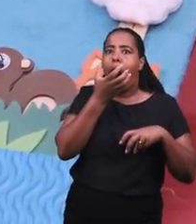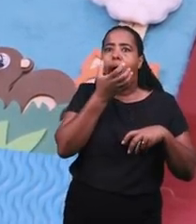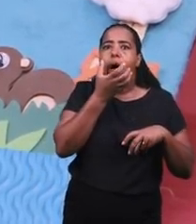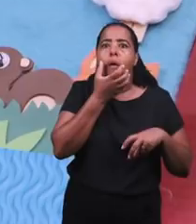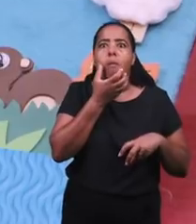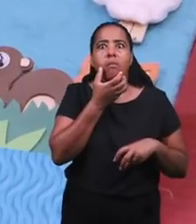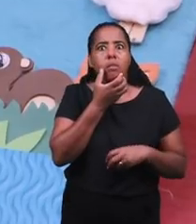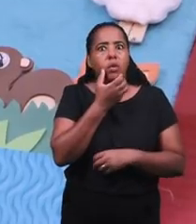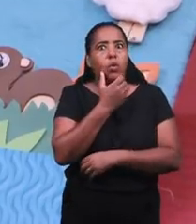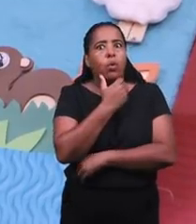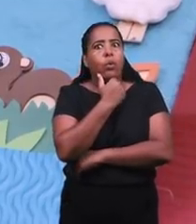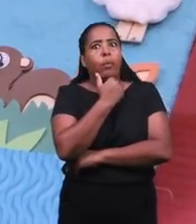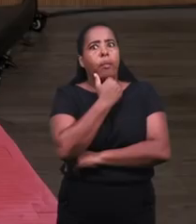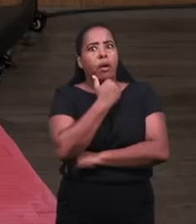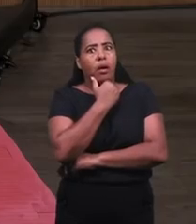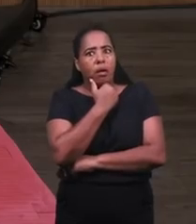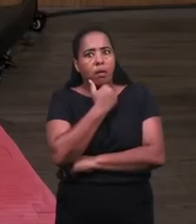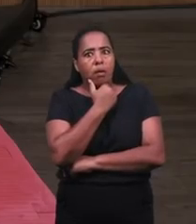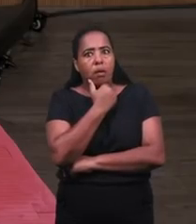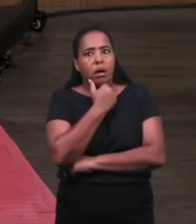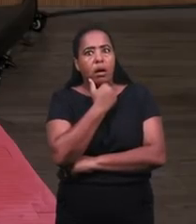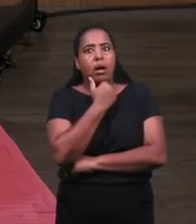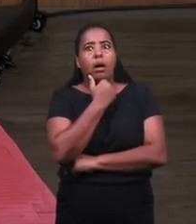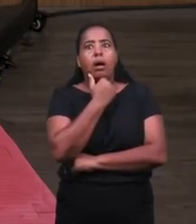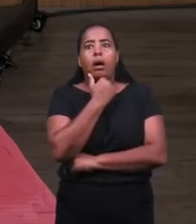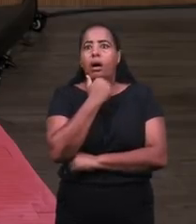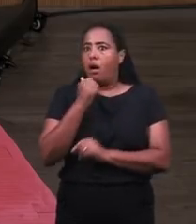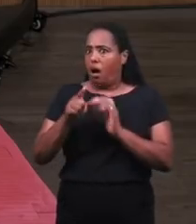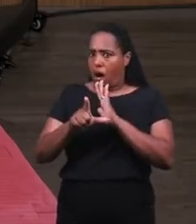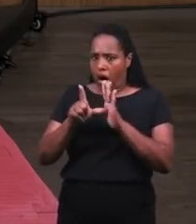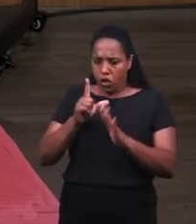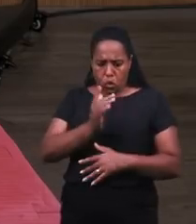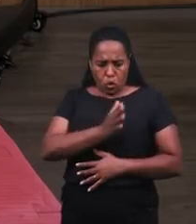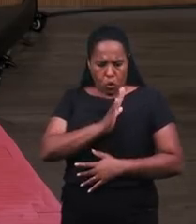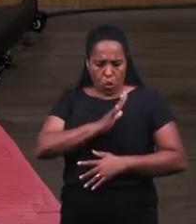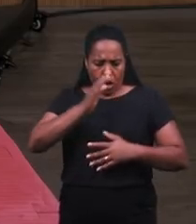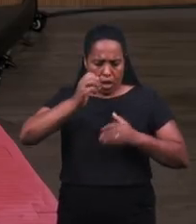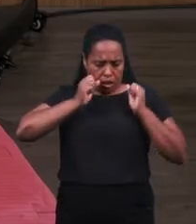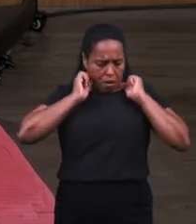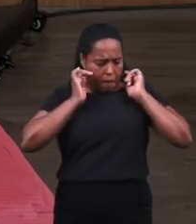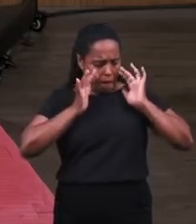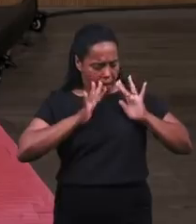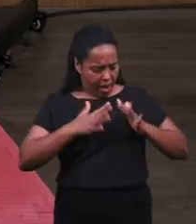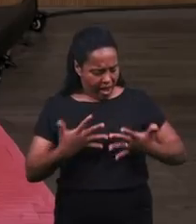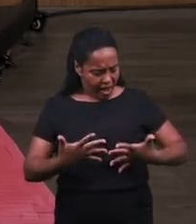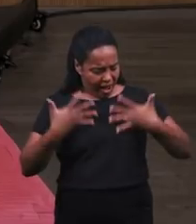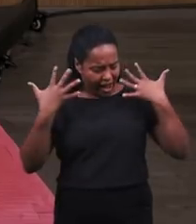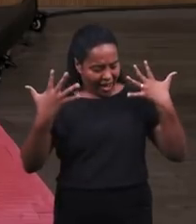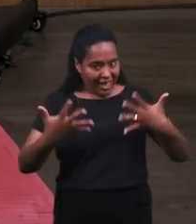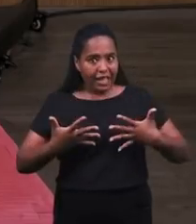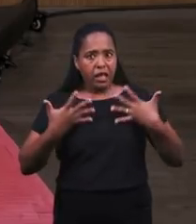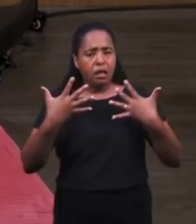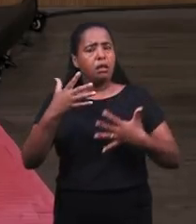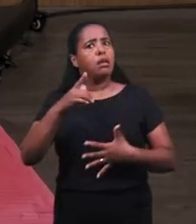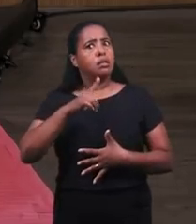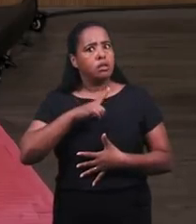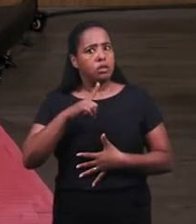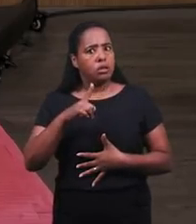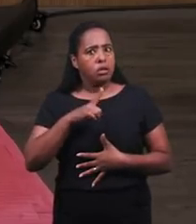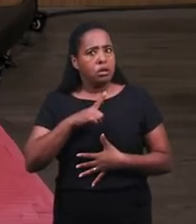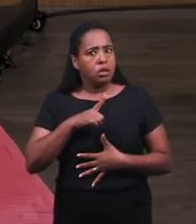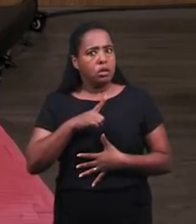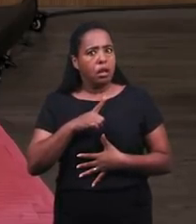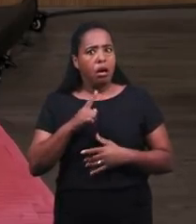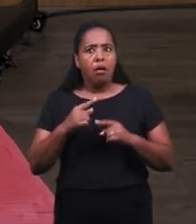E eles, olha só, que tinham um coração cheio das bênçãos de Deus, cheio da alegria, com Jesus no